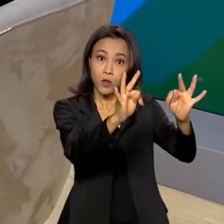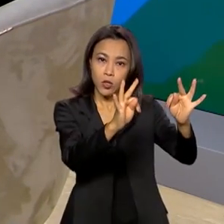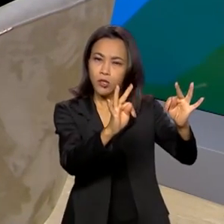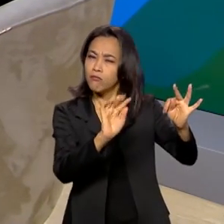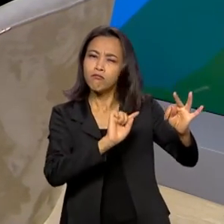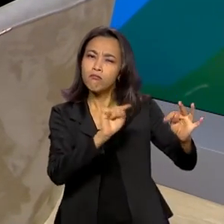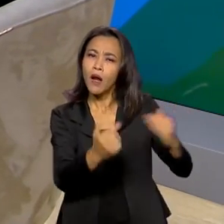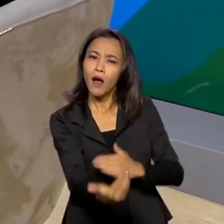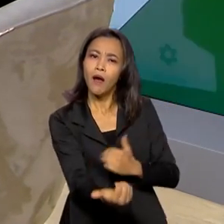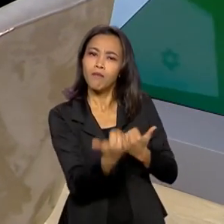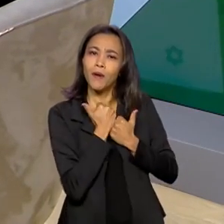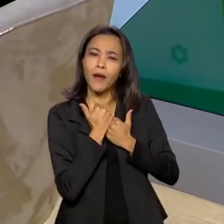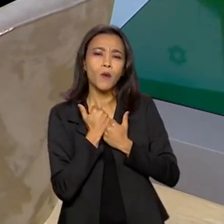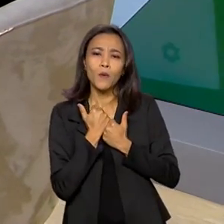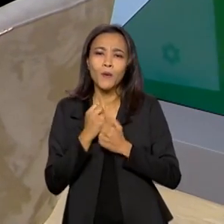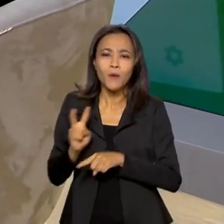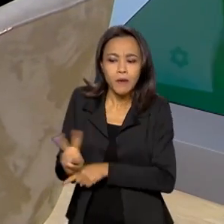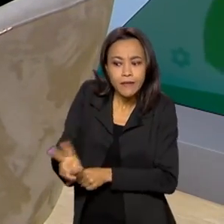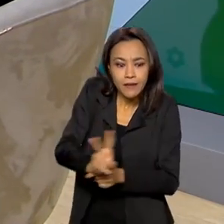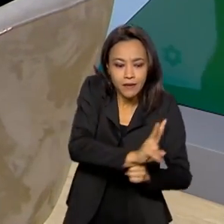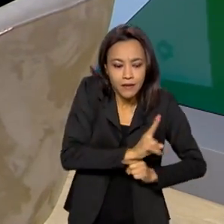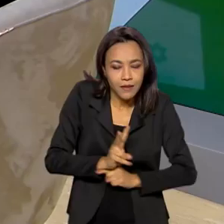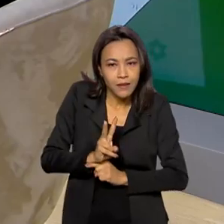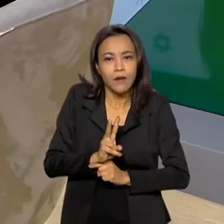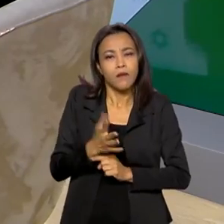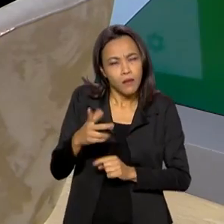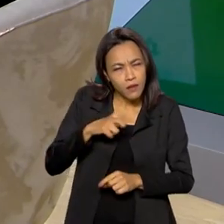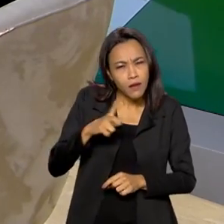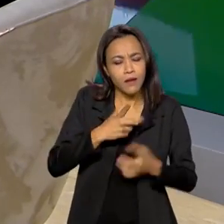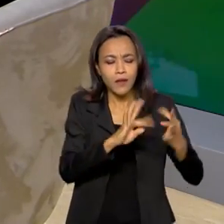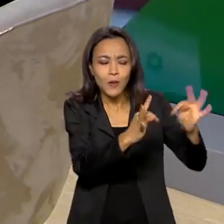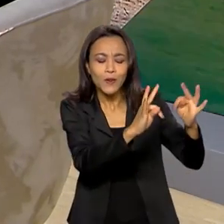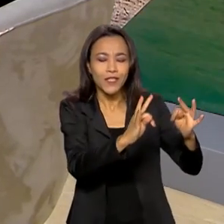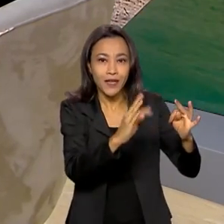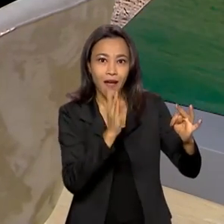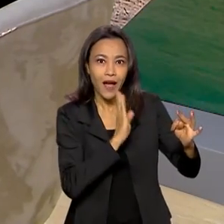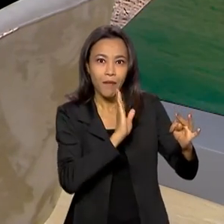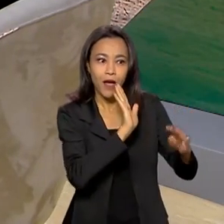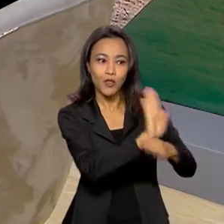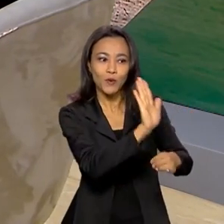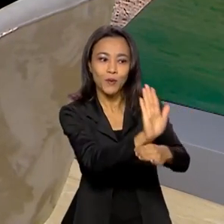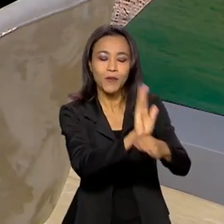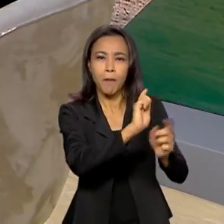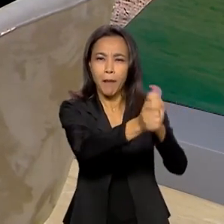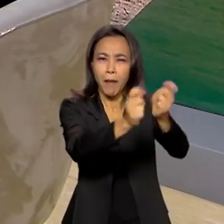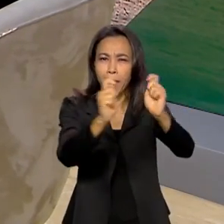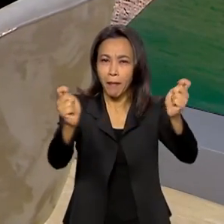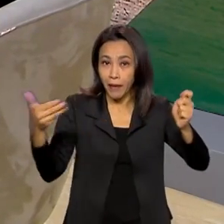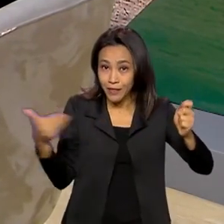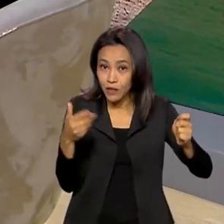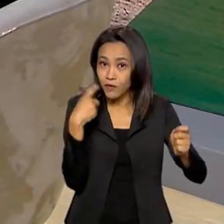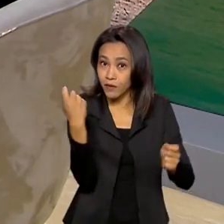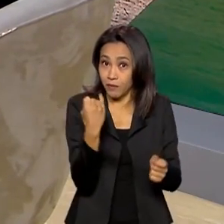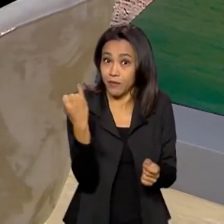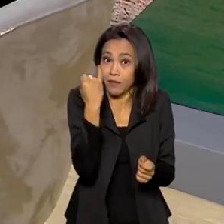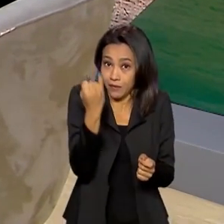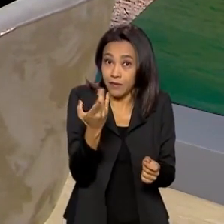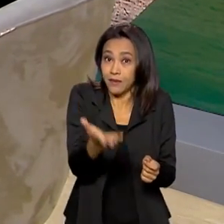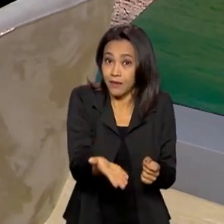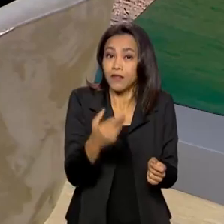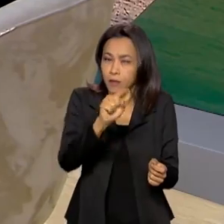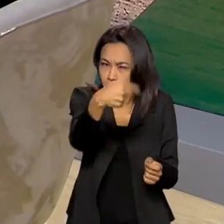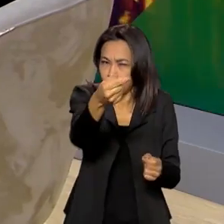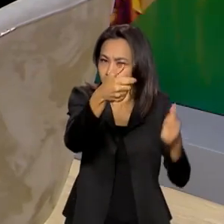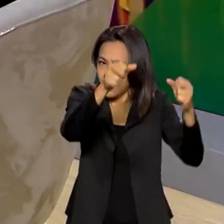fiscalização quer dizer temos tecnologia que permite a agilização dos pagamentos foi essencial no auxílio emergencial a gente vai falar um pouquinho depois